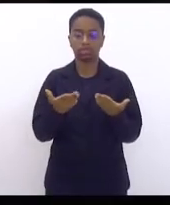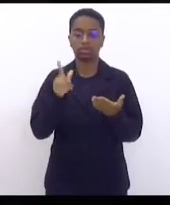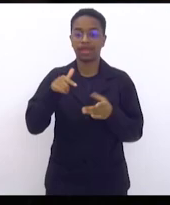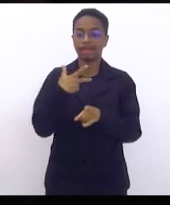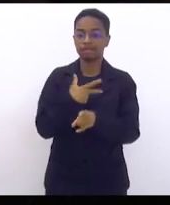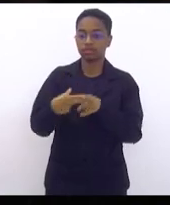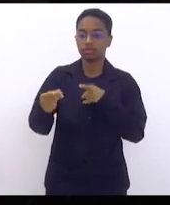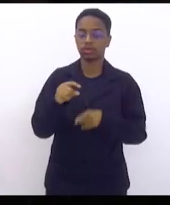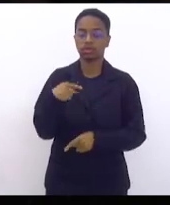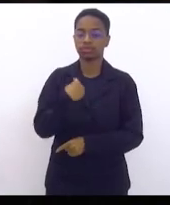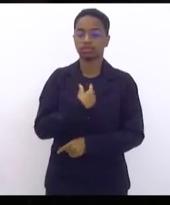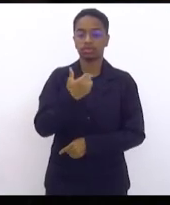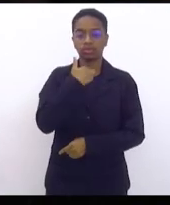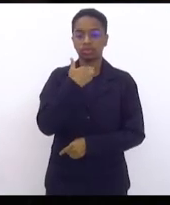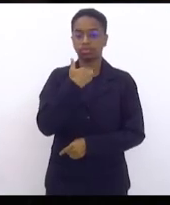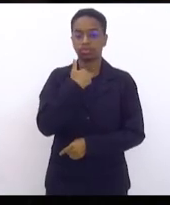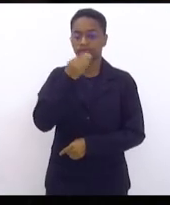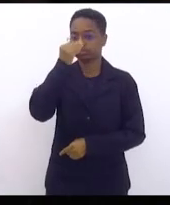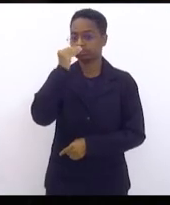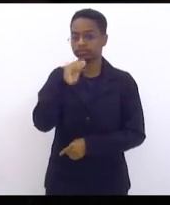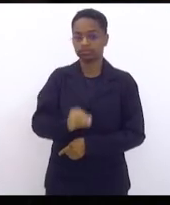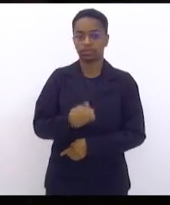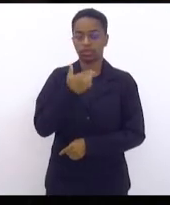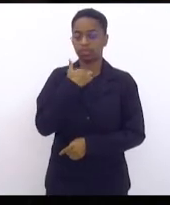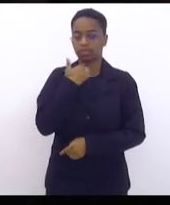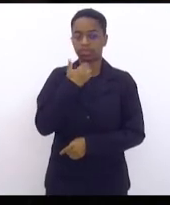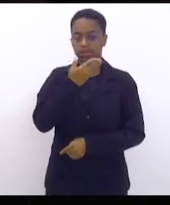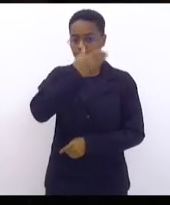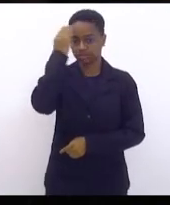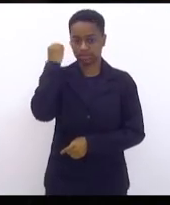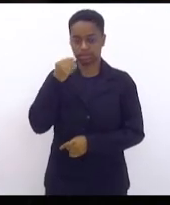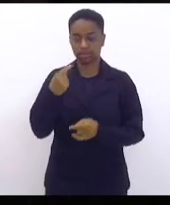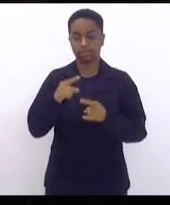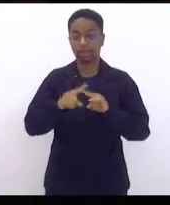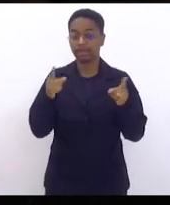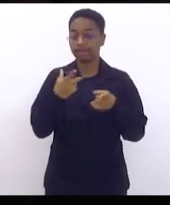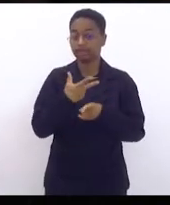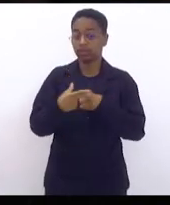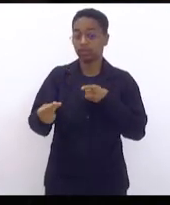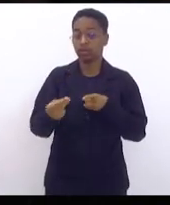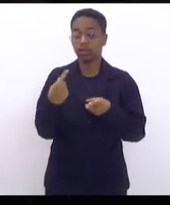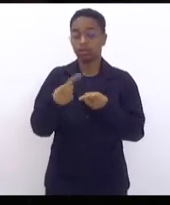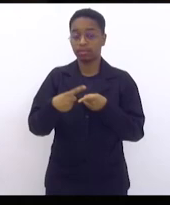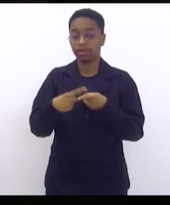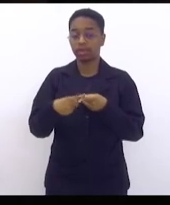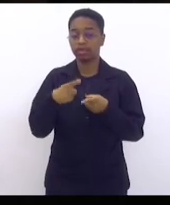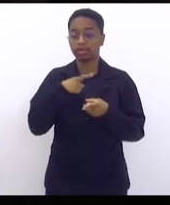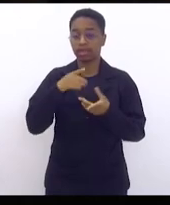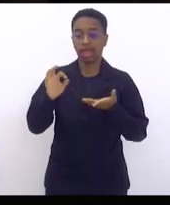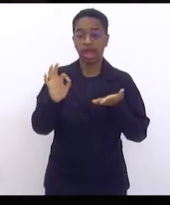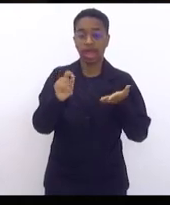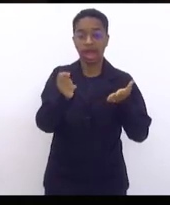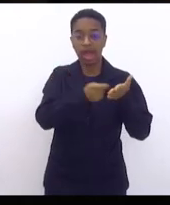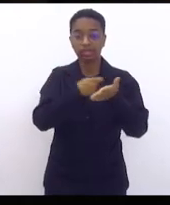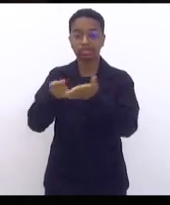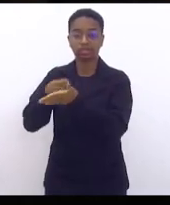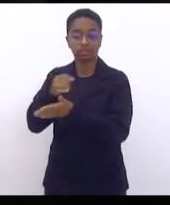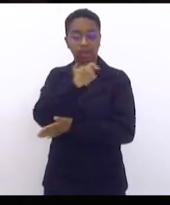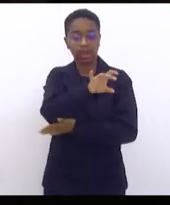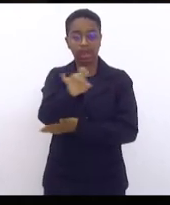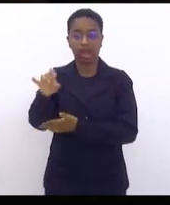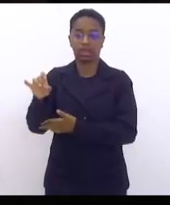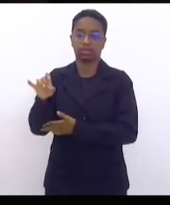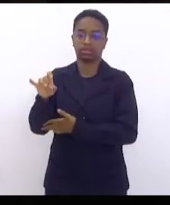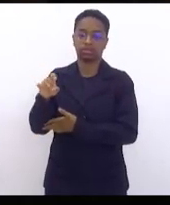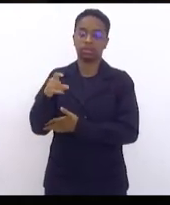não podemos deixar de pensar nisso, mas é uma vitória que tem a assinatura de cada um de vocês, que